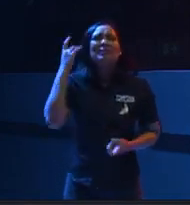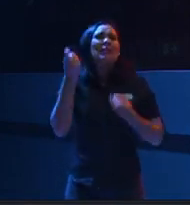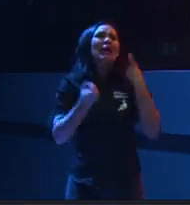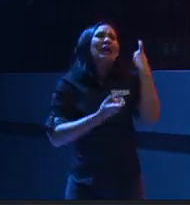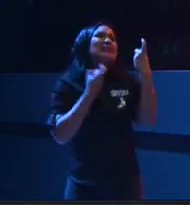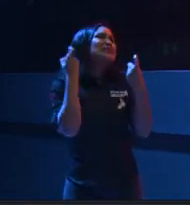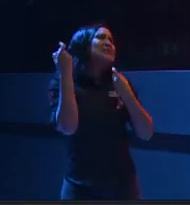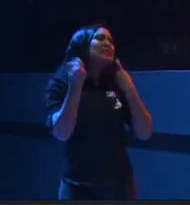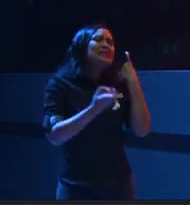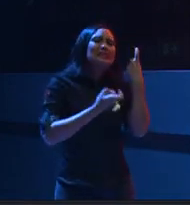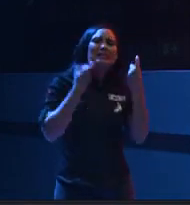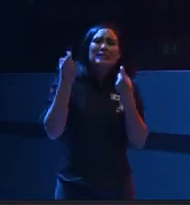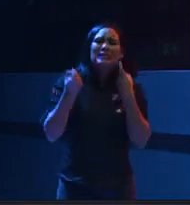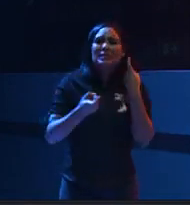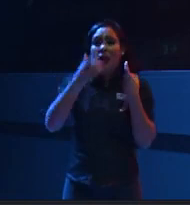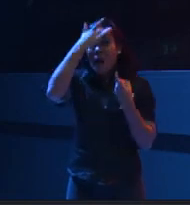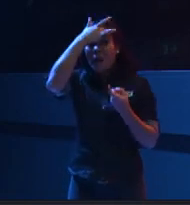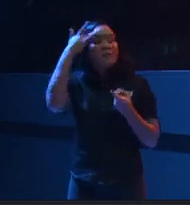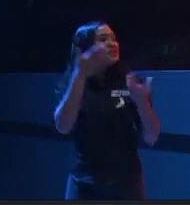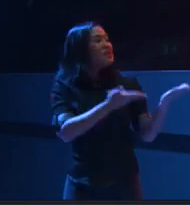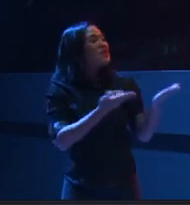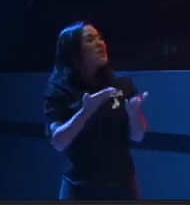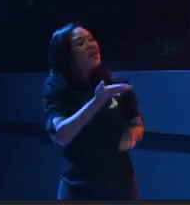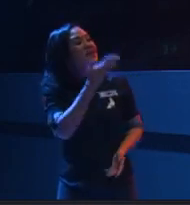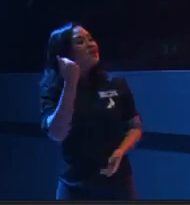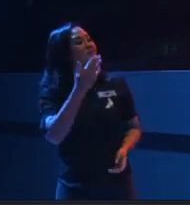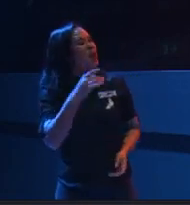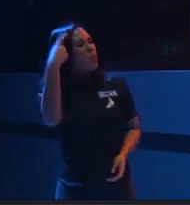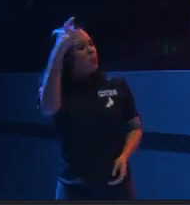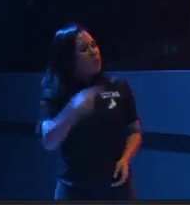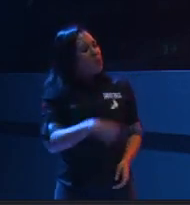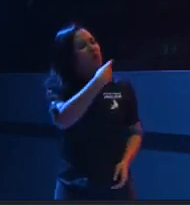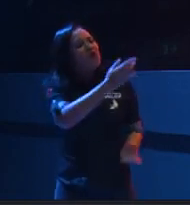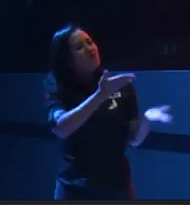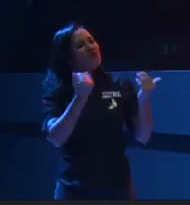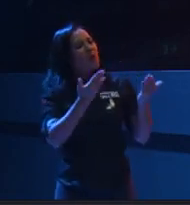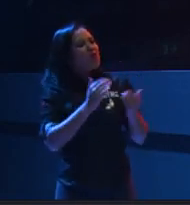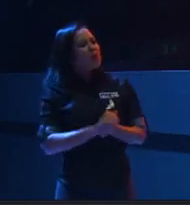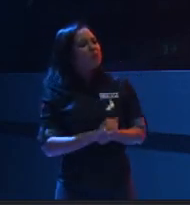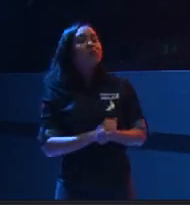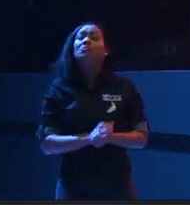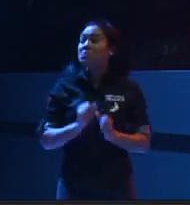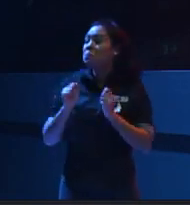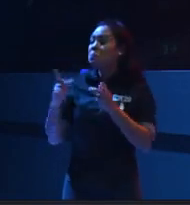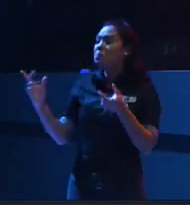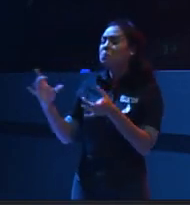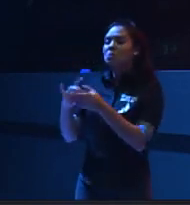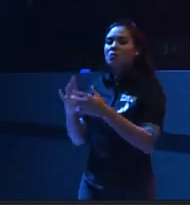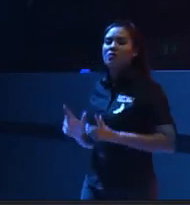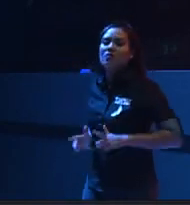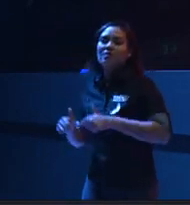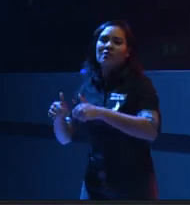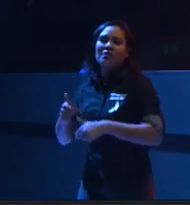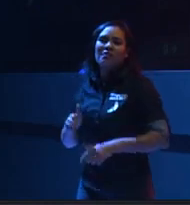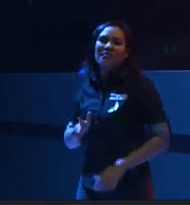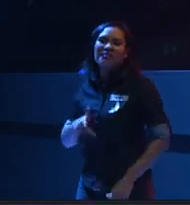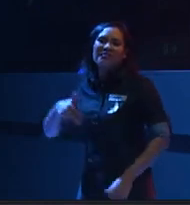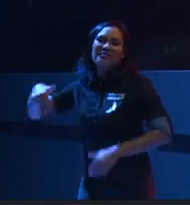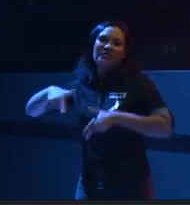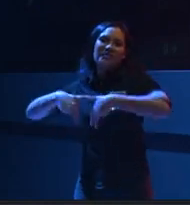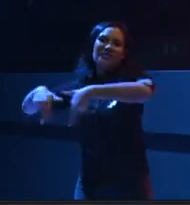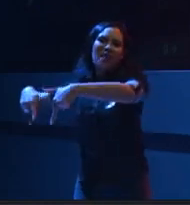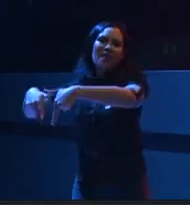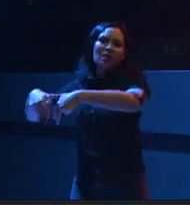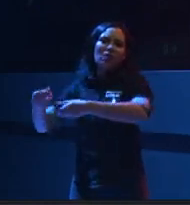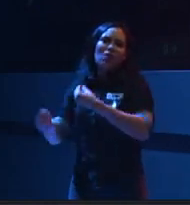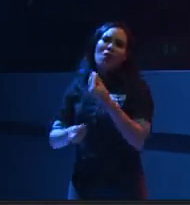início daquilo acreditaram e esqueceram de Cristo é quem tem Cristo tem tudo o treino o nosso suplemento ele